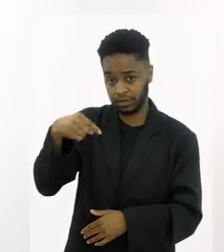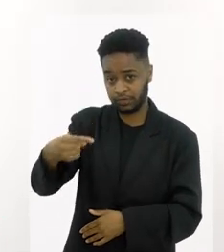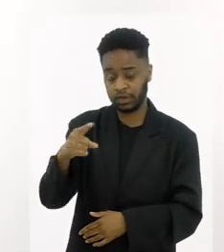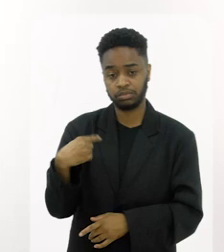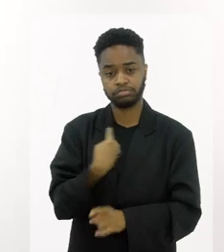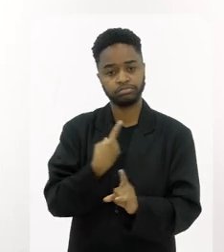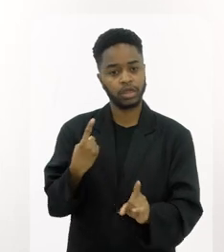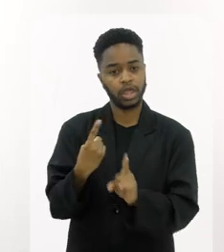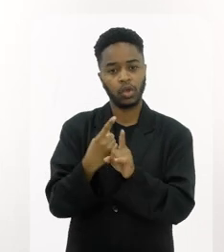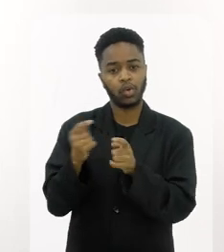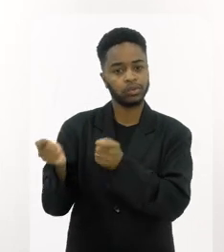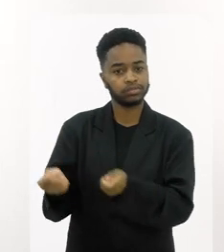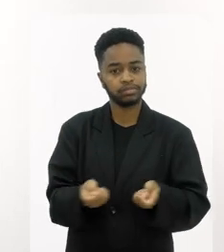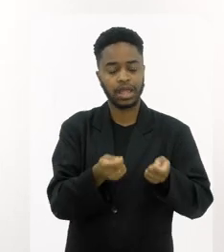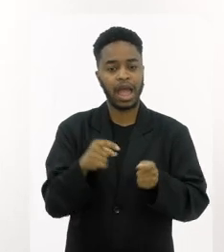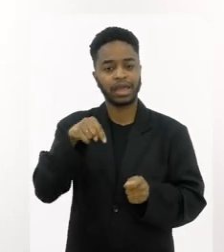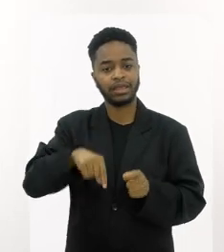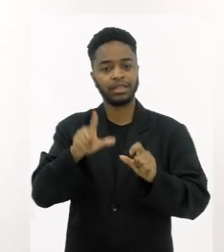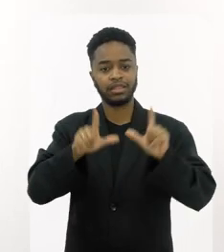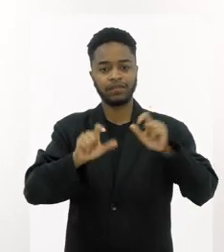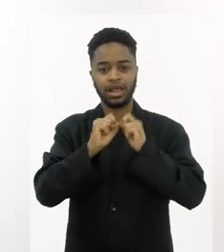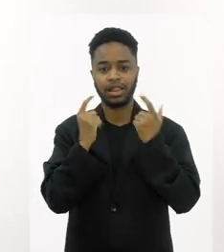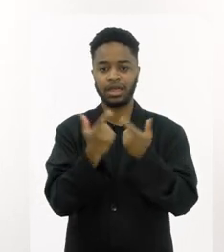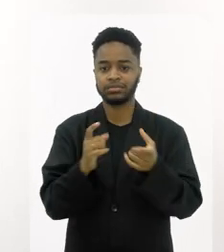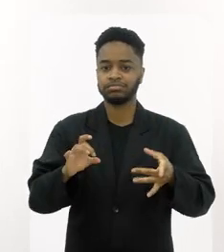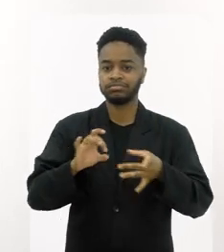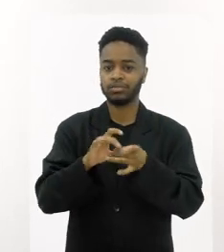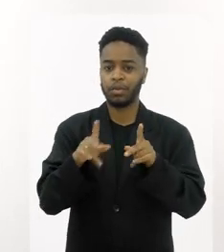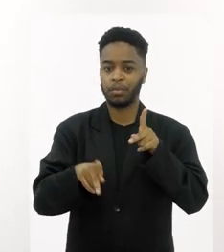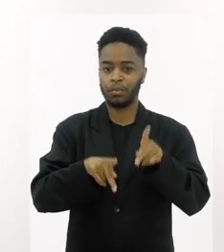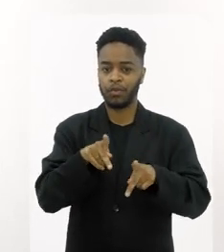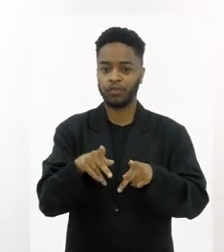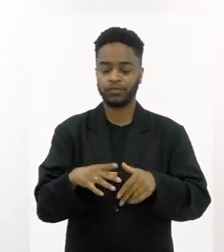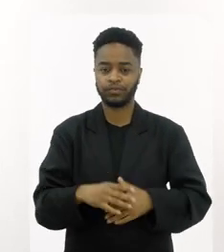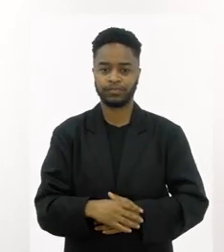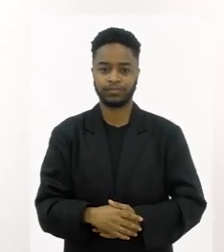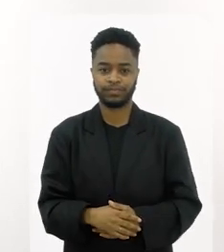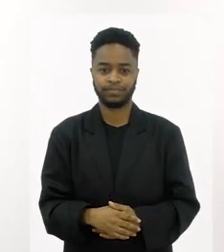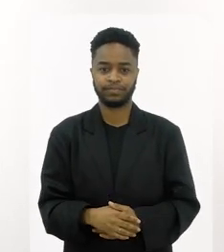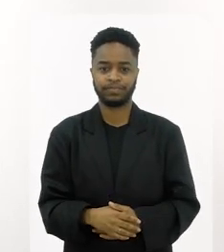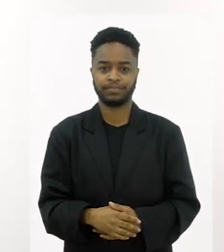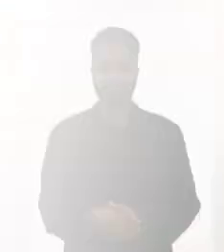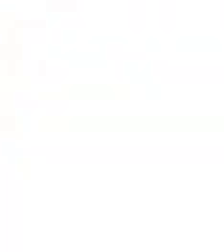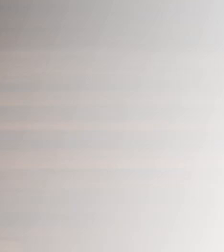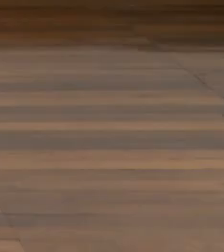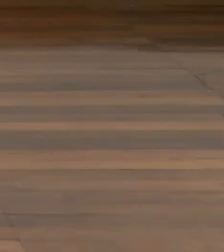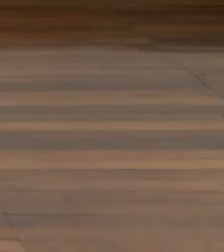E até semana que vem no nosso encontro semanal aqui na TV Alerj, o canal do povo.